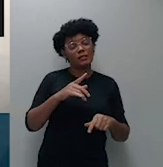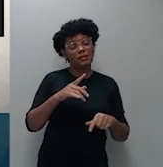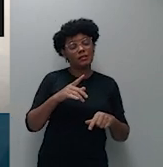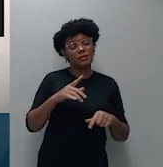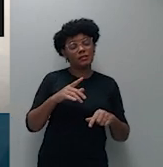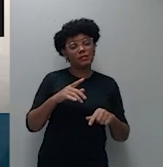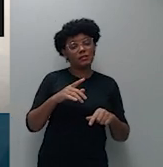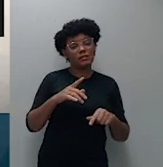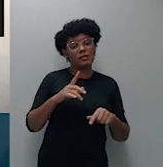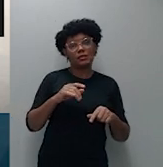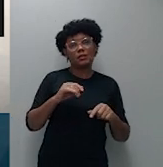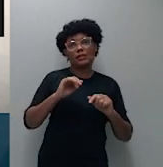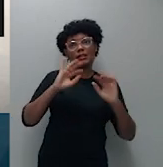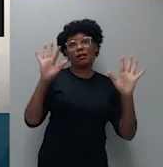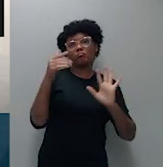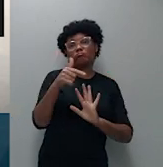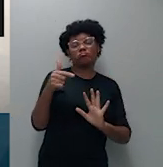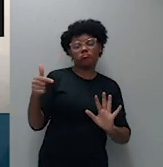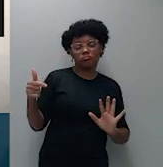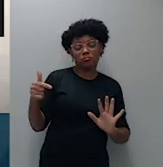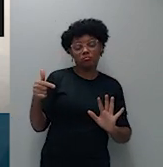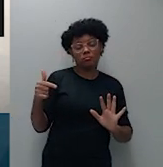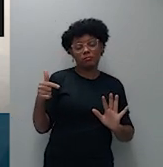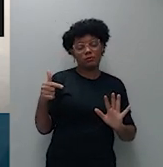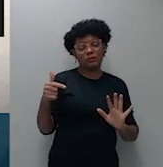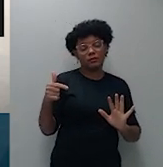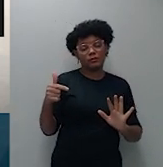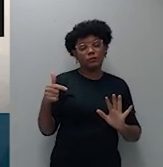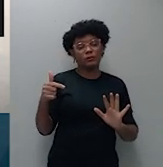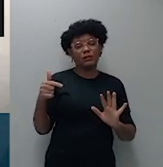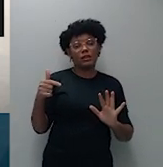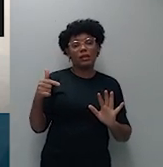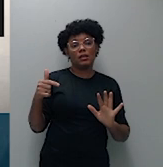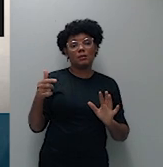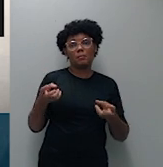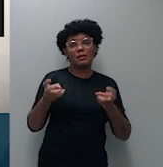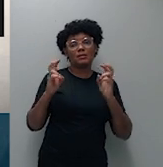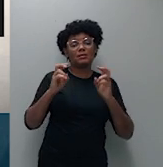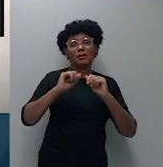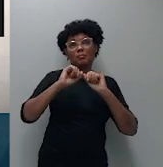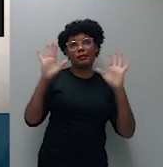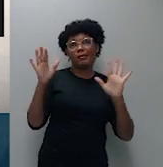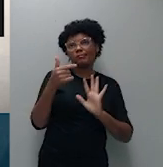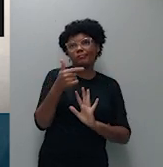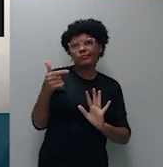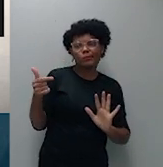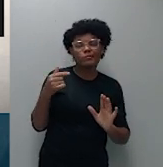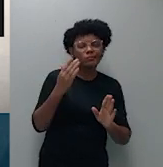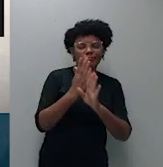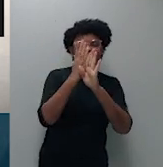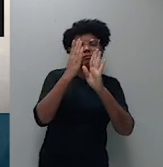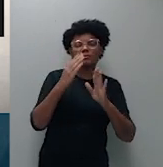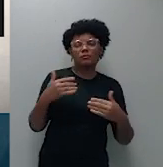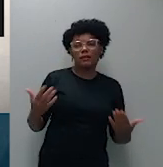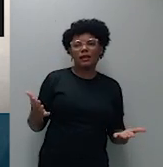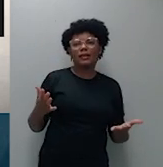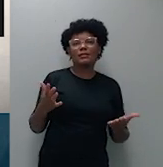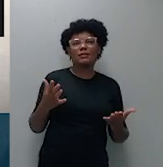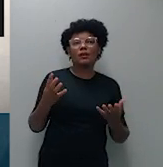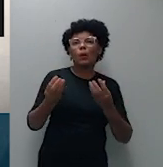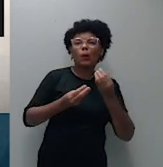Claro é possível identificar essa configuração da